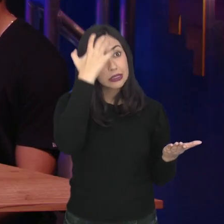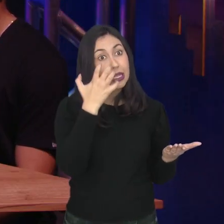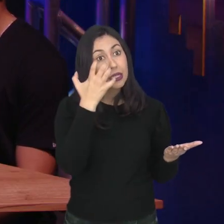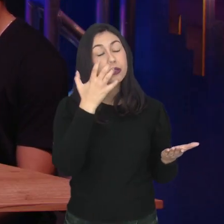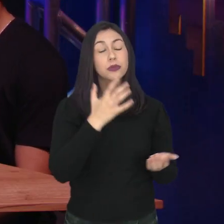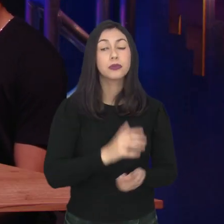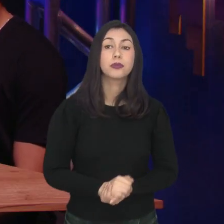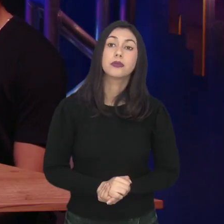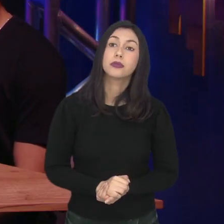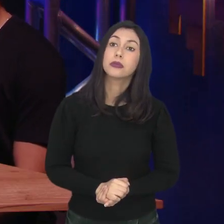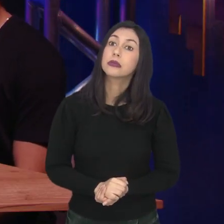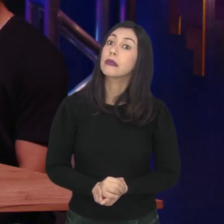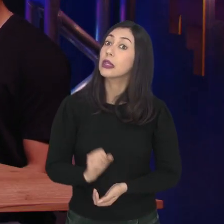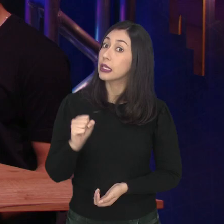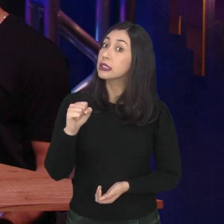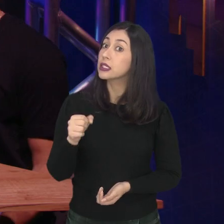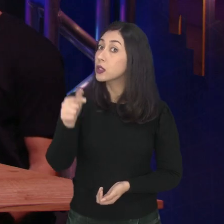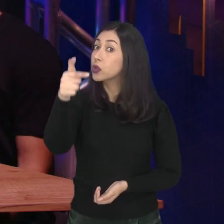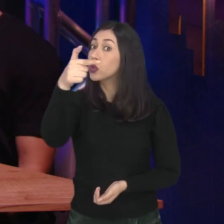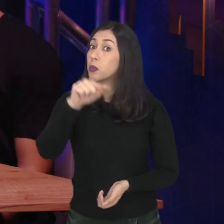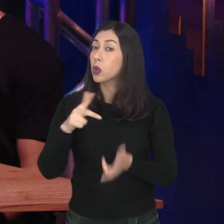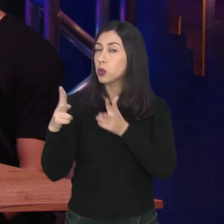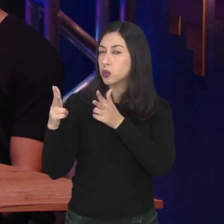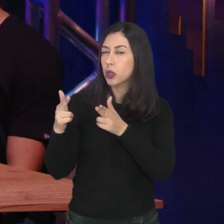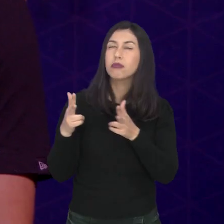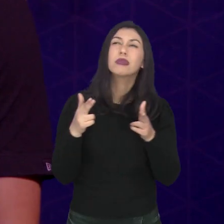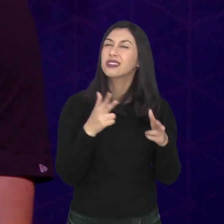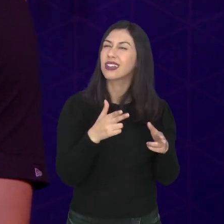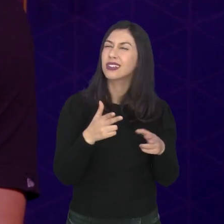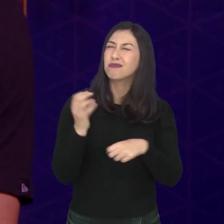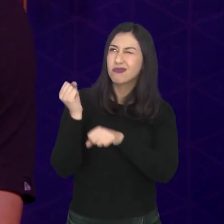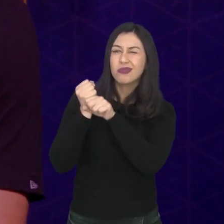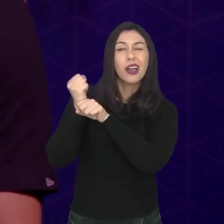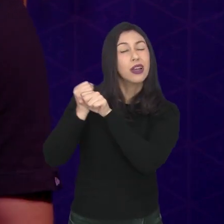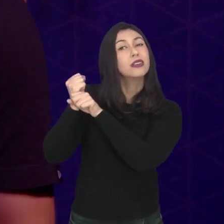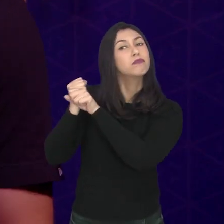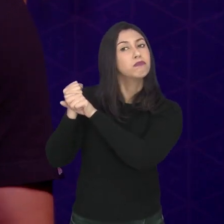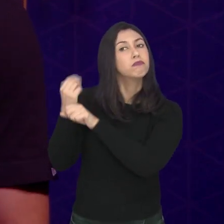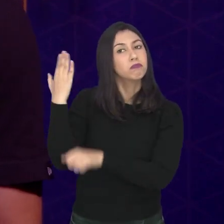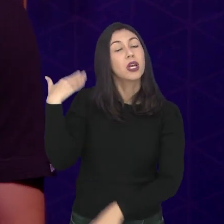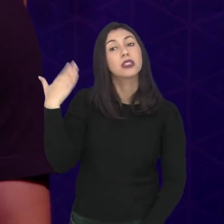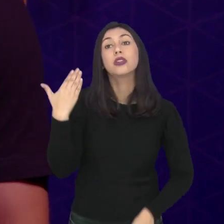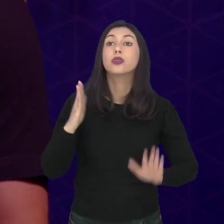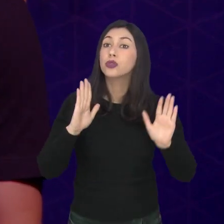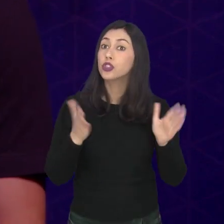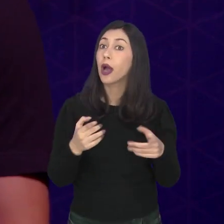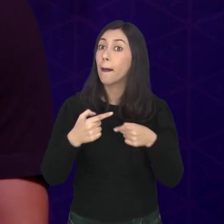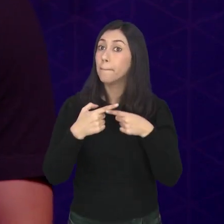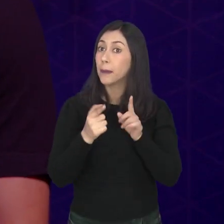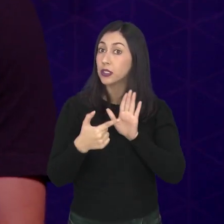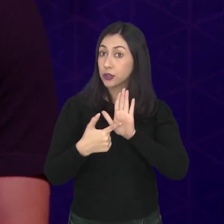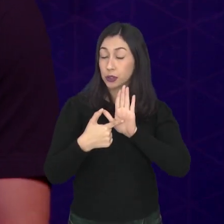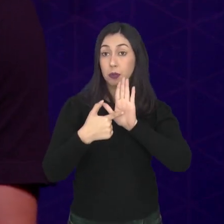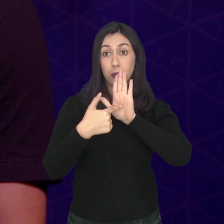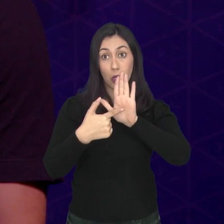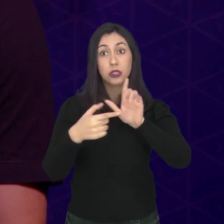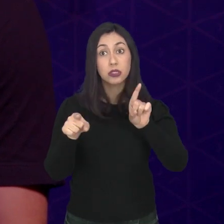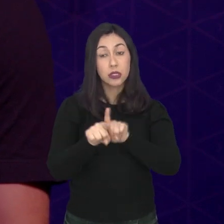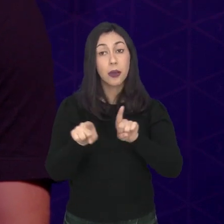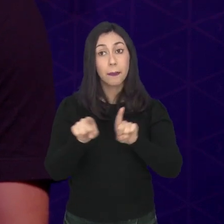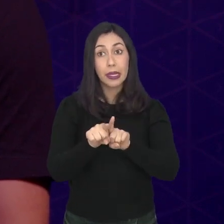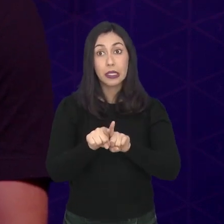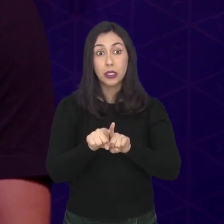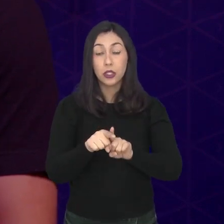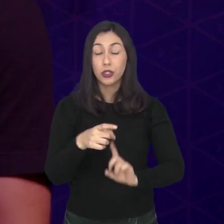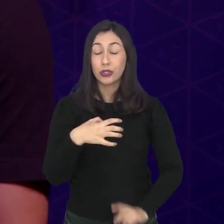é muito sério. E outra série que já faz alguns anos que ela estreou, mas que abordava